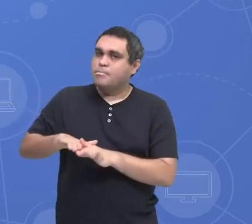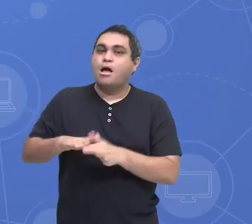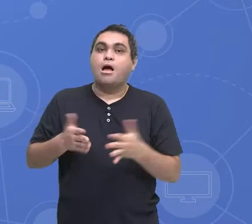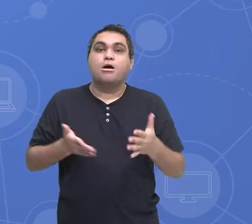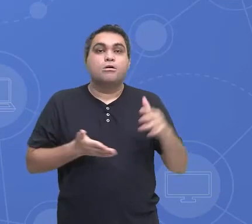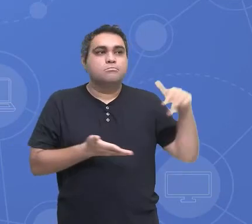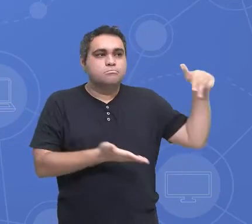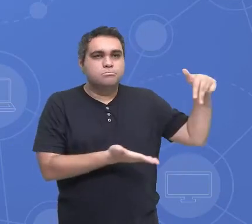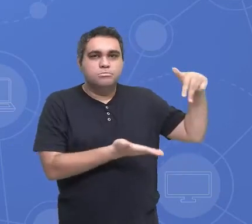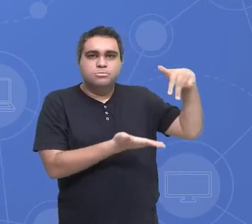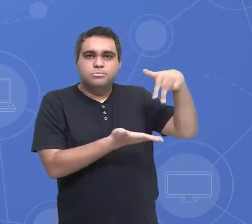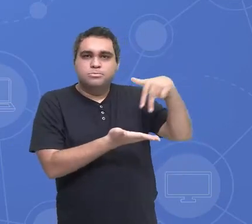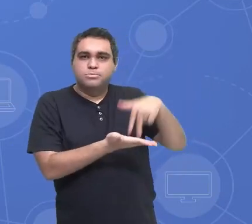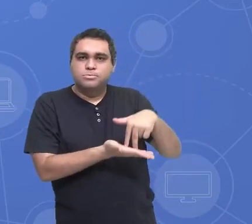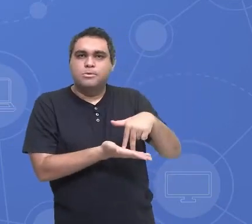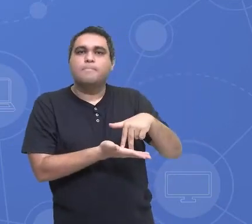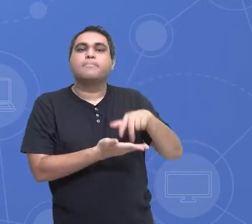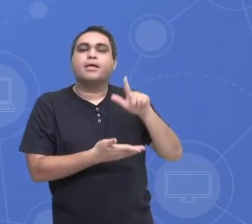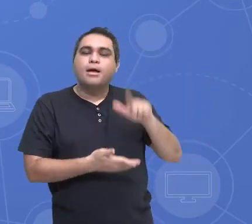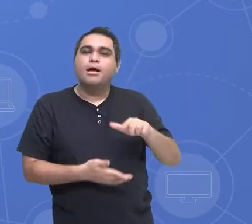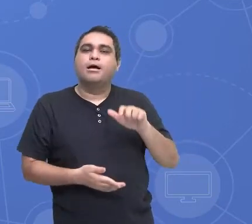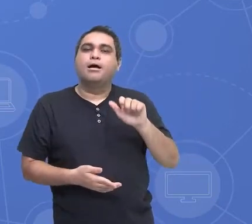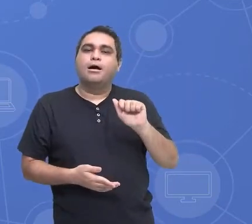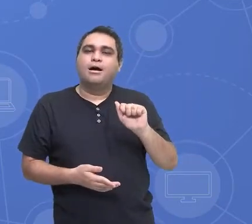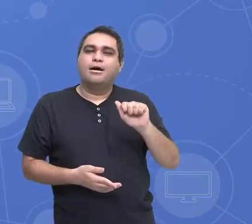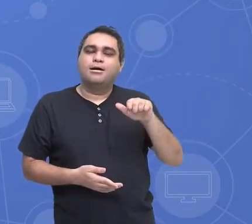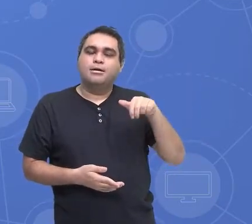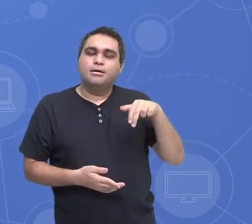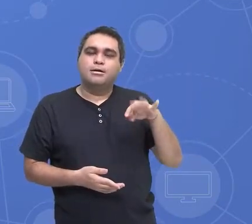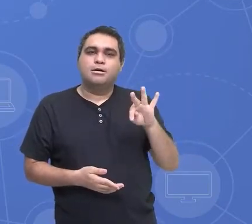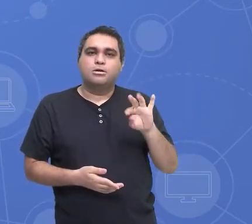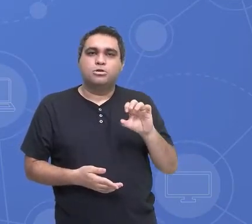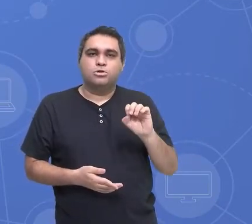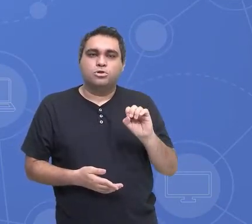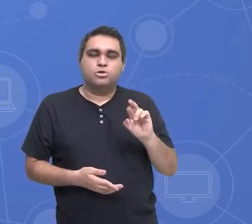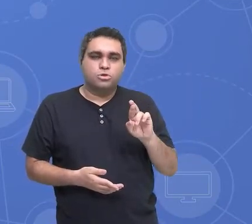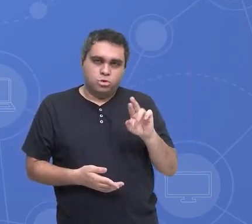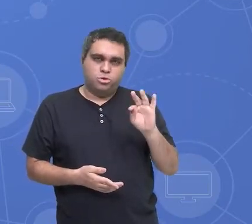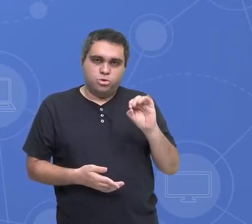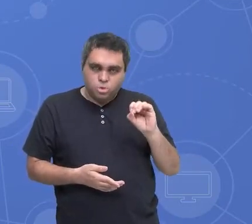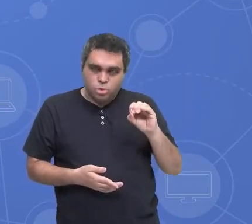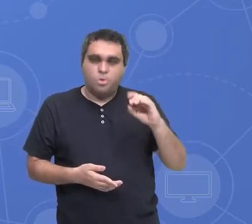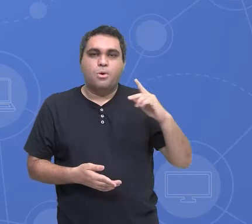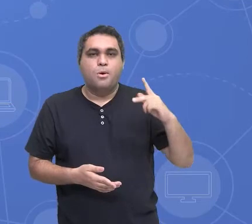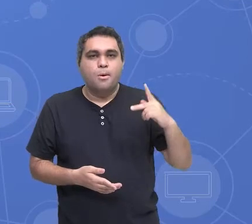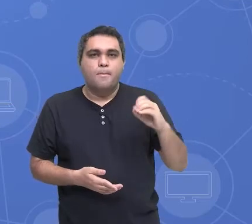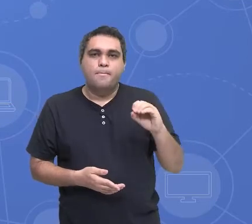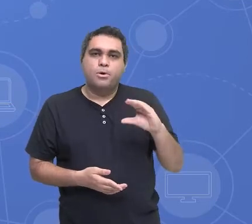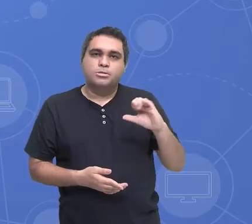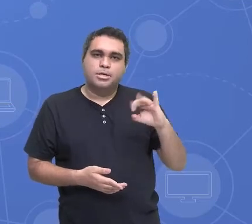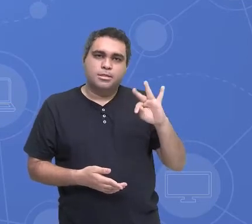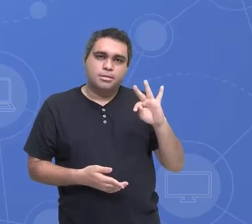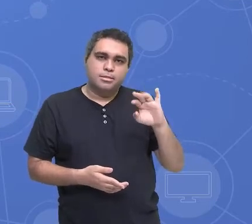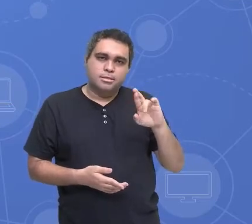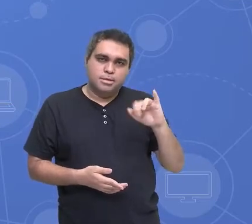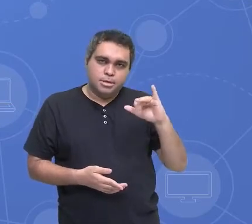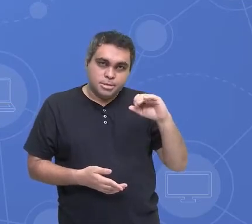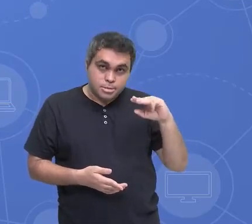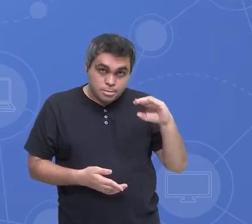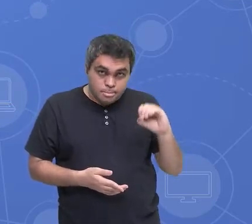o antropocentrismo, que é simplesmente o ser humano no centro de tudo.